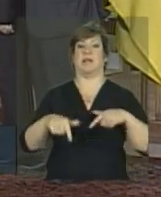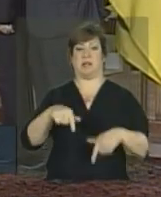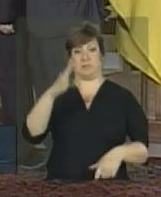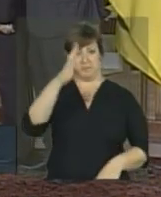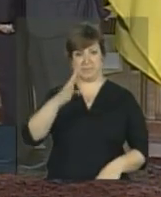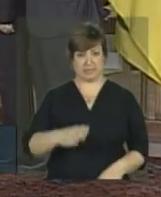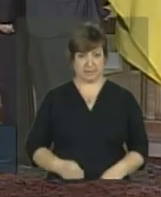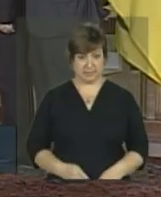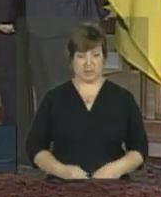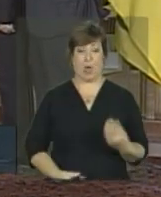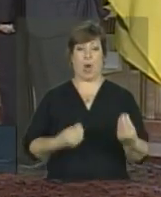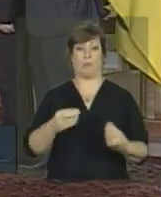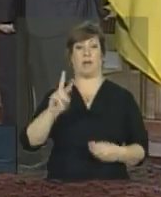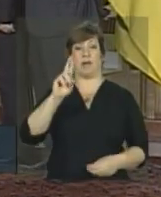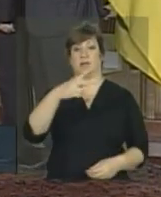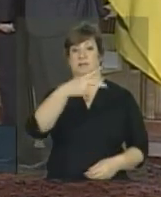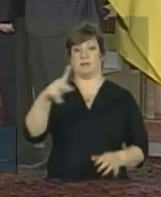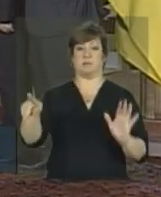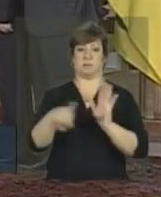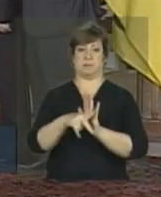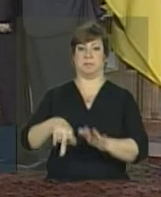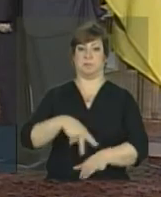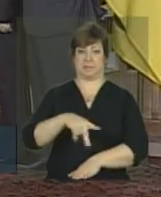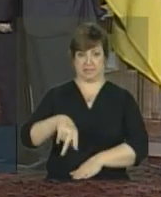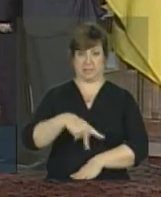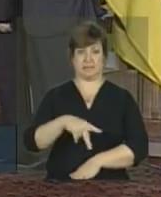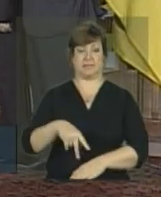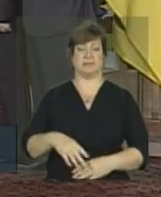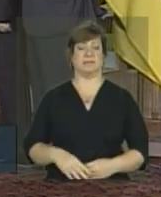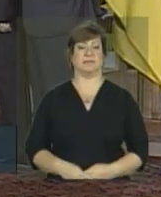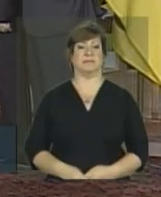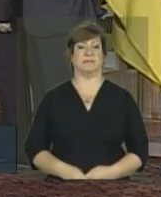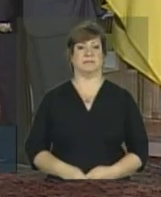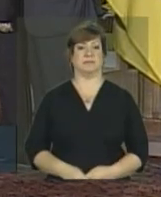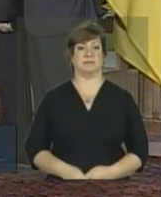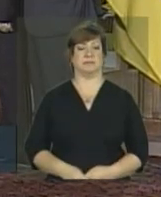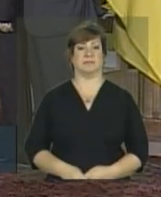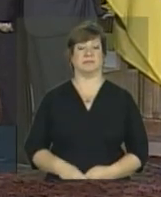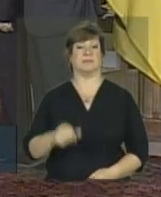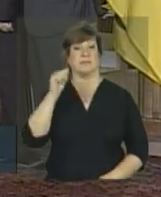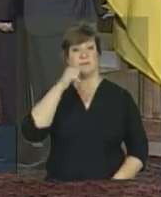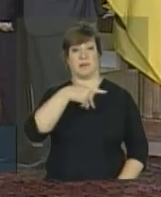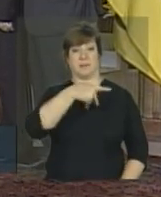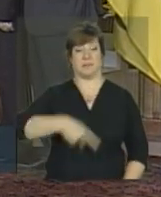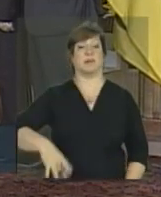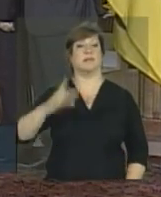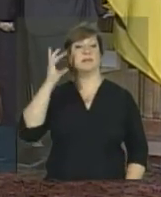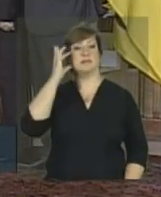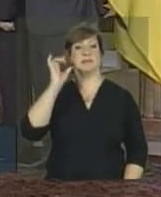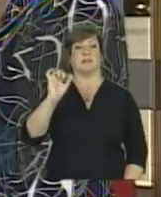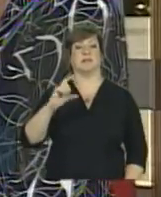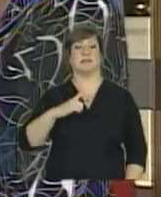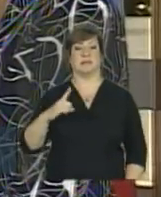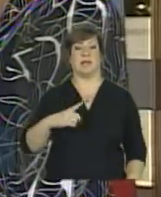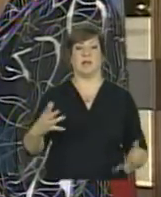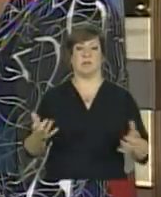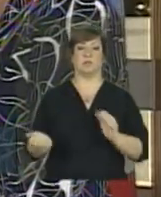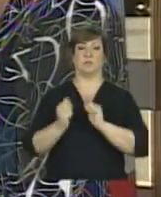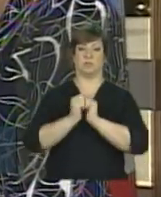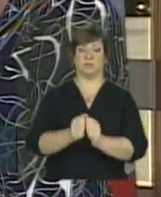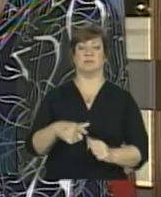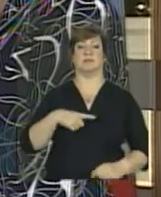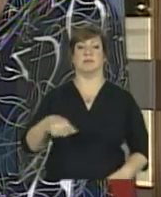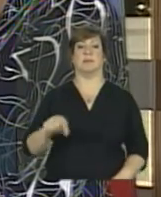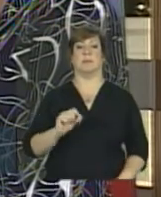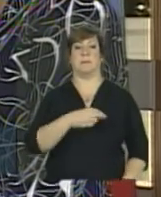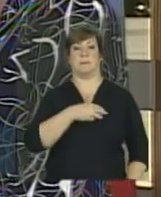Brasil, como representantes de seus países. A presidenta Dilma Rousseff está